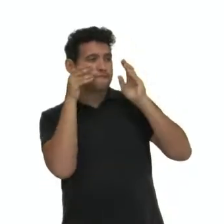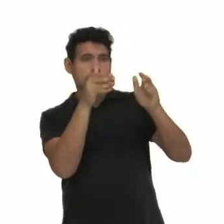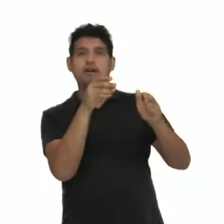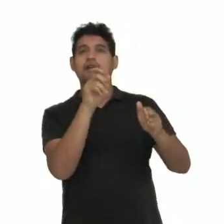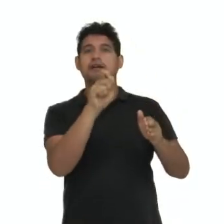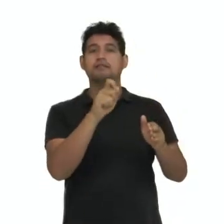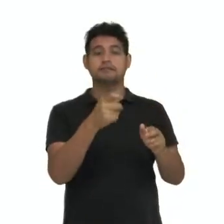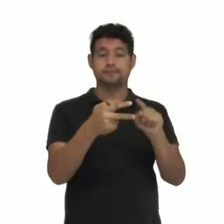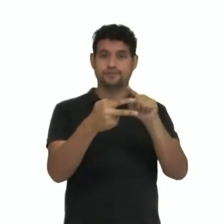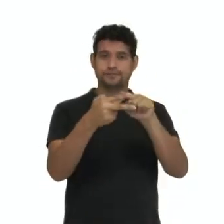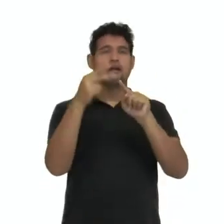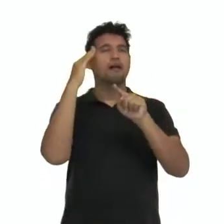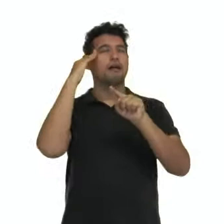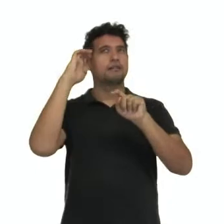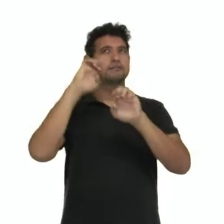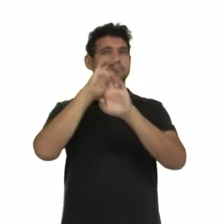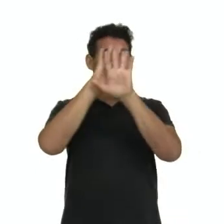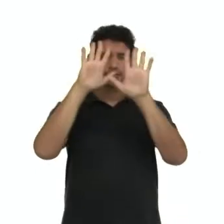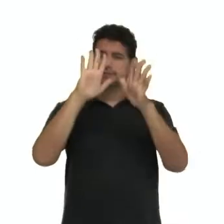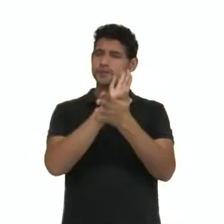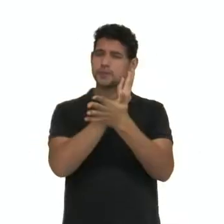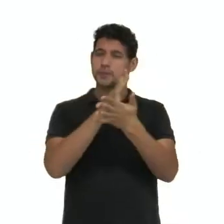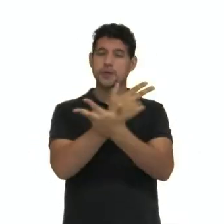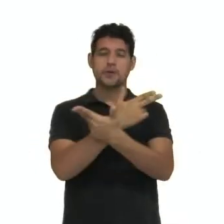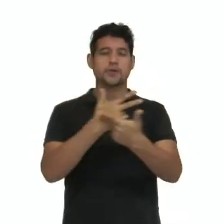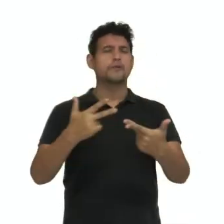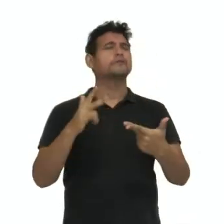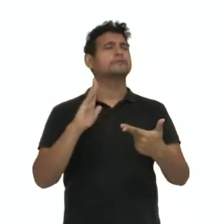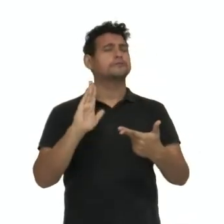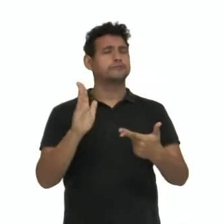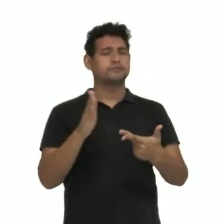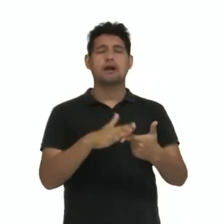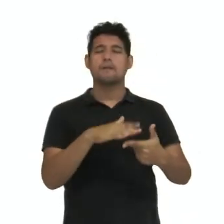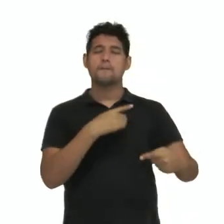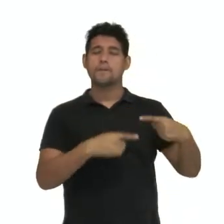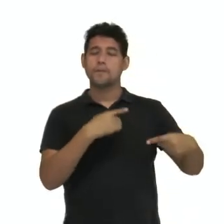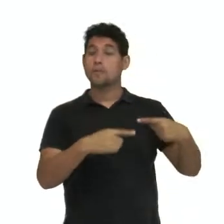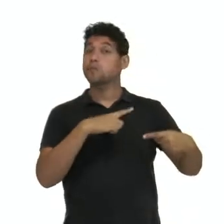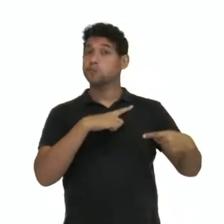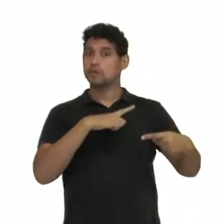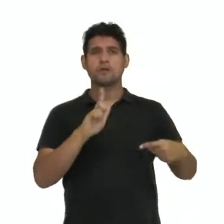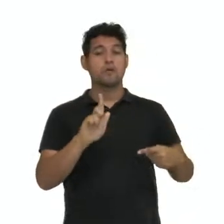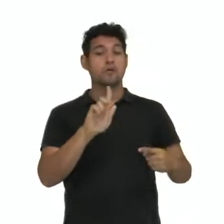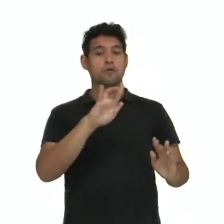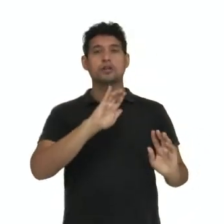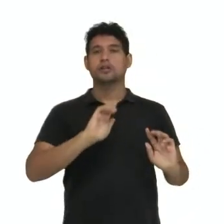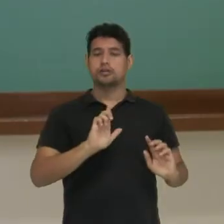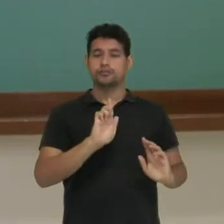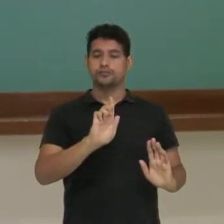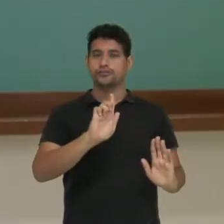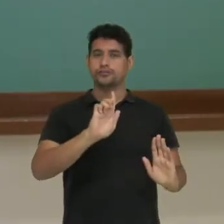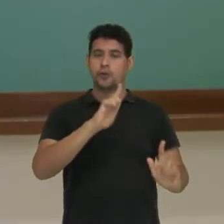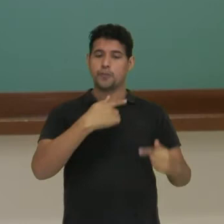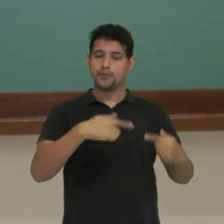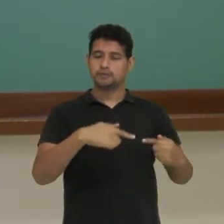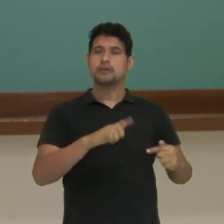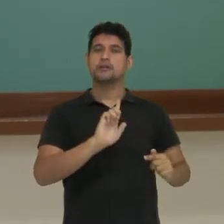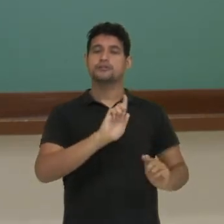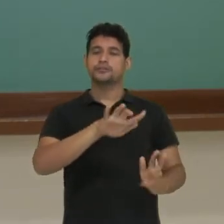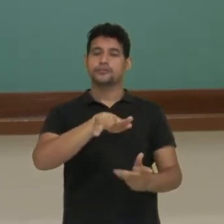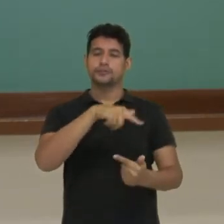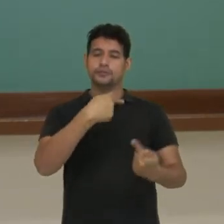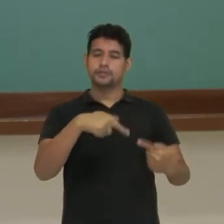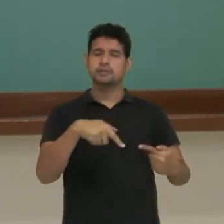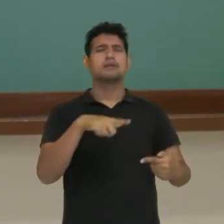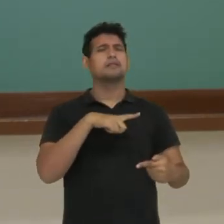dentre a compreensão de algumas questões geopolíticas que envolvem o mundo. E claro, falar em geopolítica